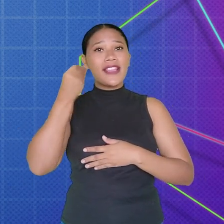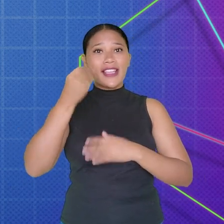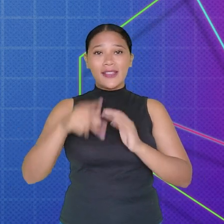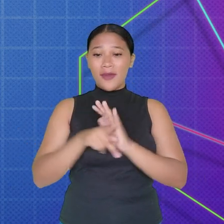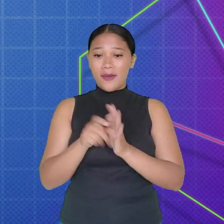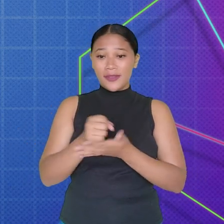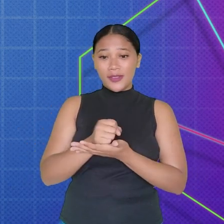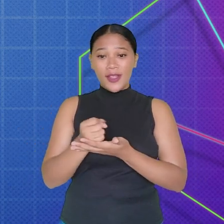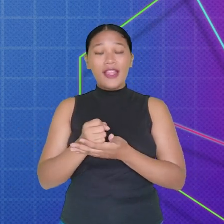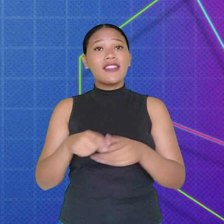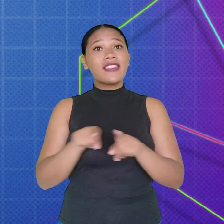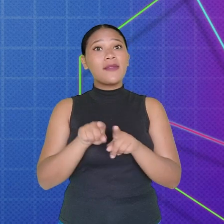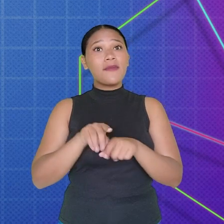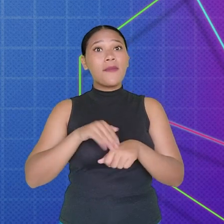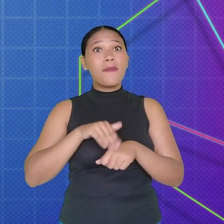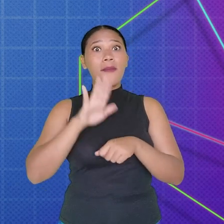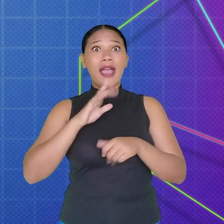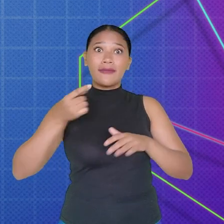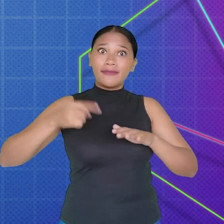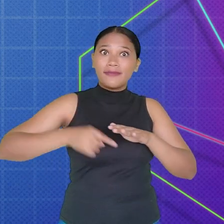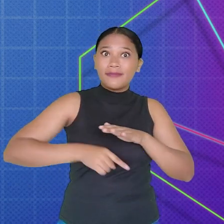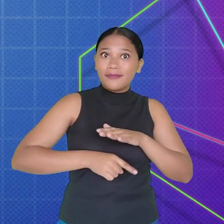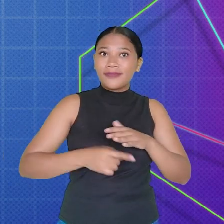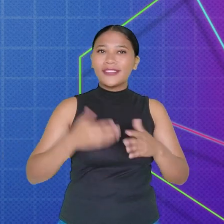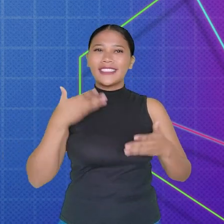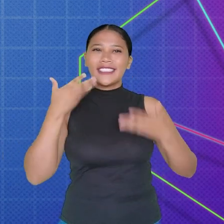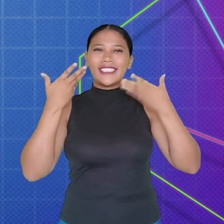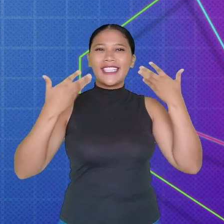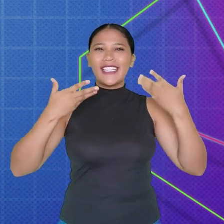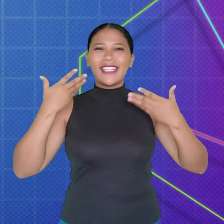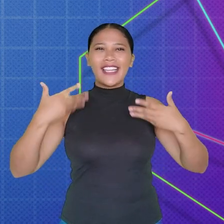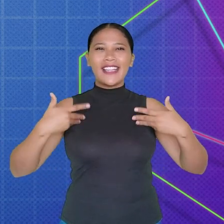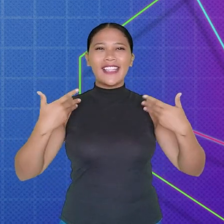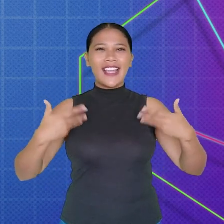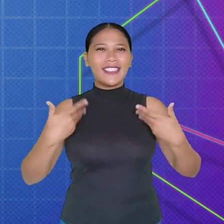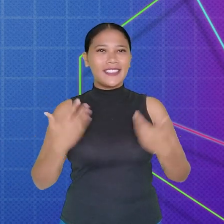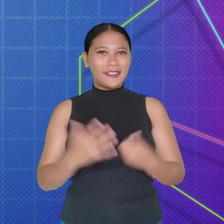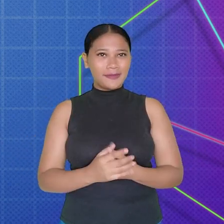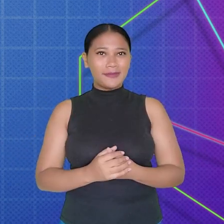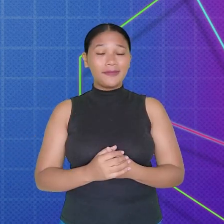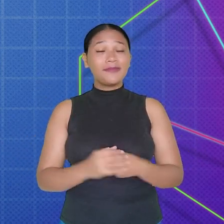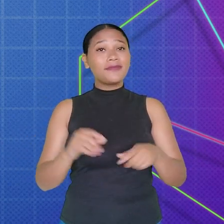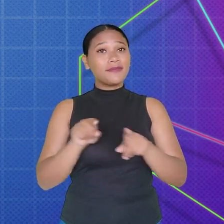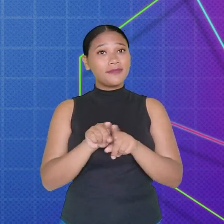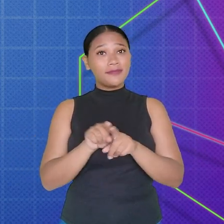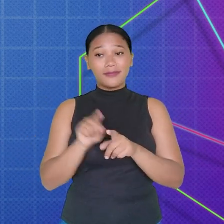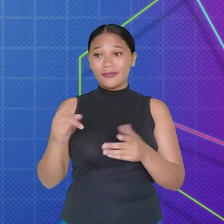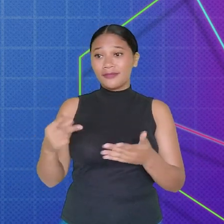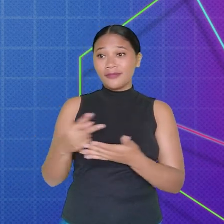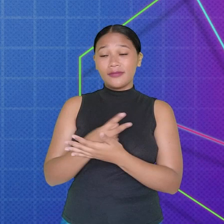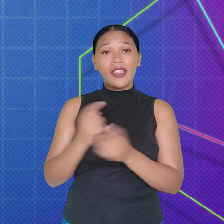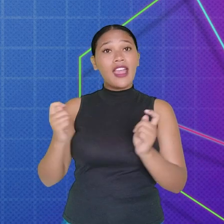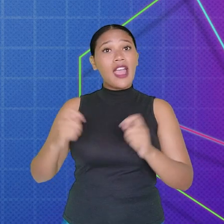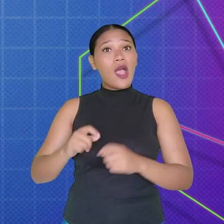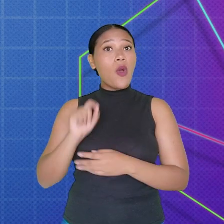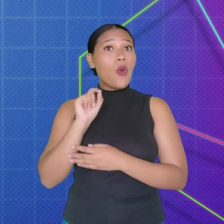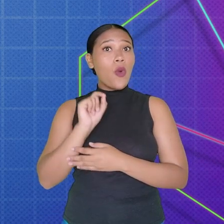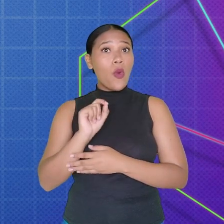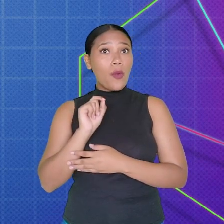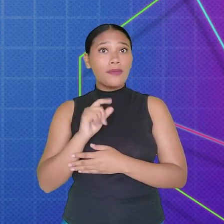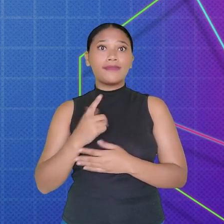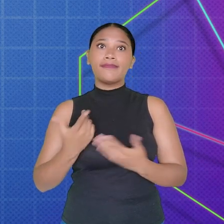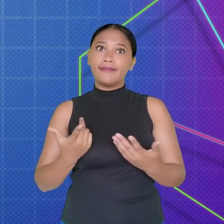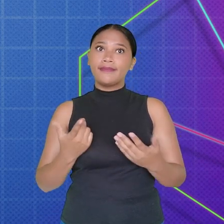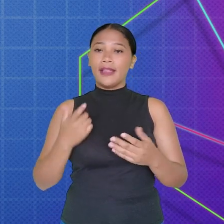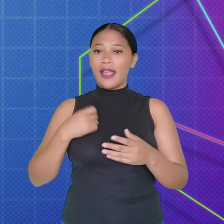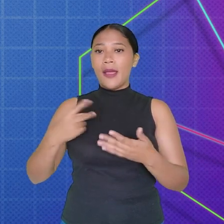experiência do jogador e tornar até mesmo o jogo mais imersivo e divertido. No Construct, além do evento de teclas de entrada, é